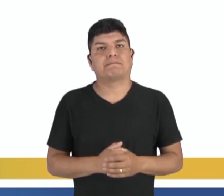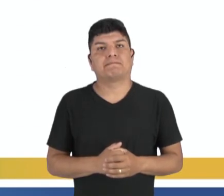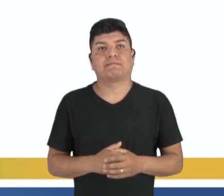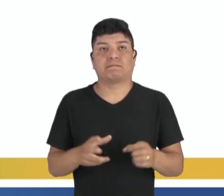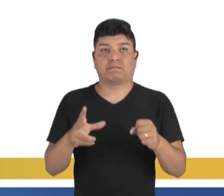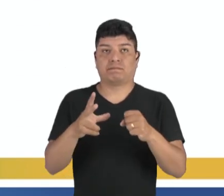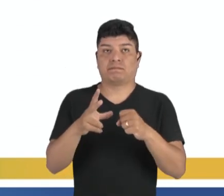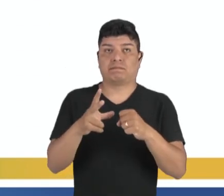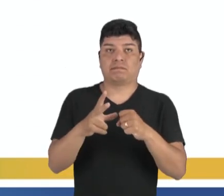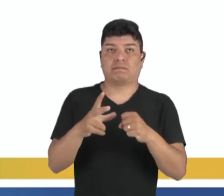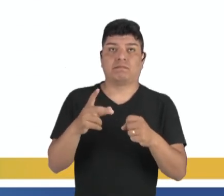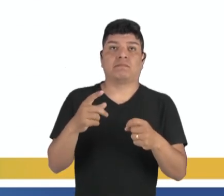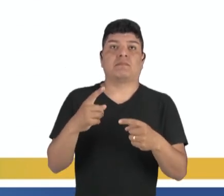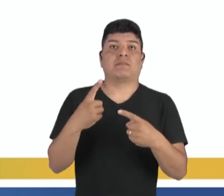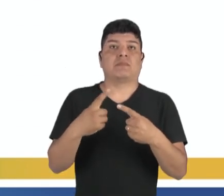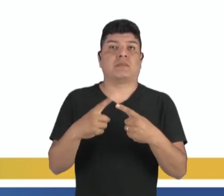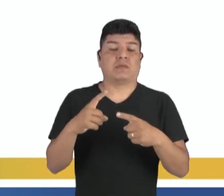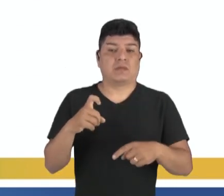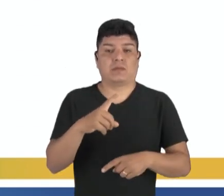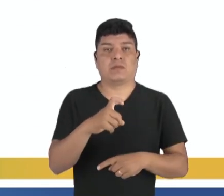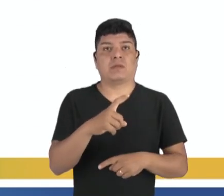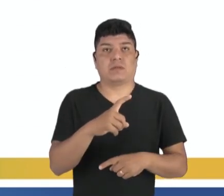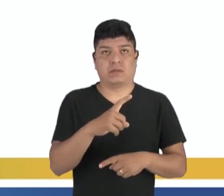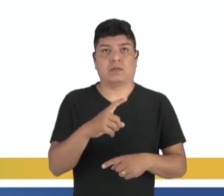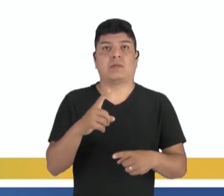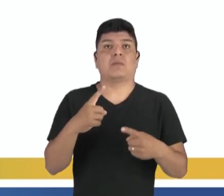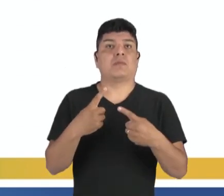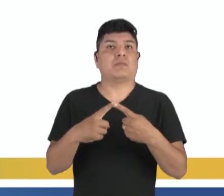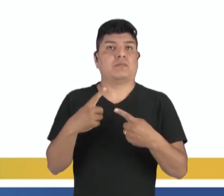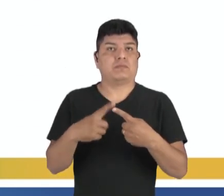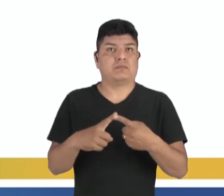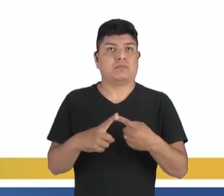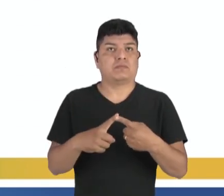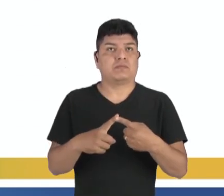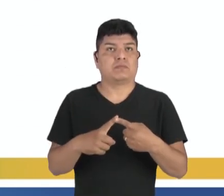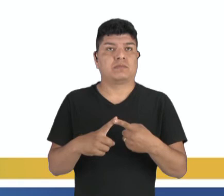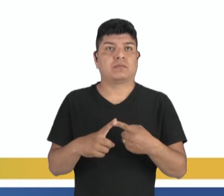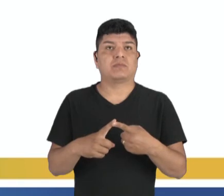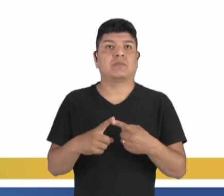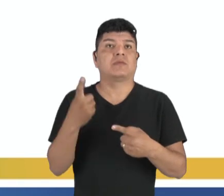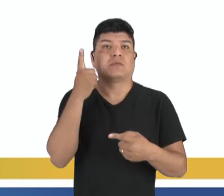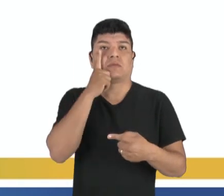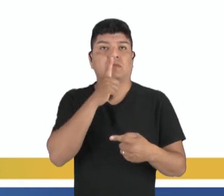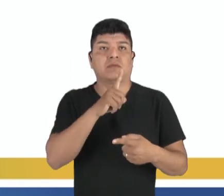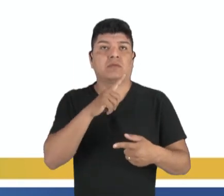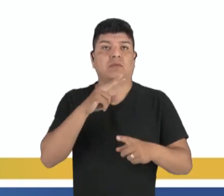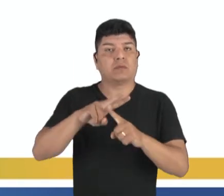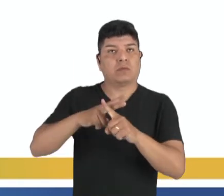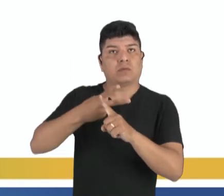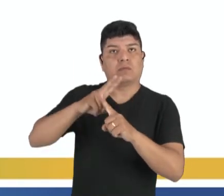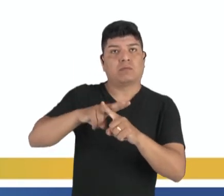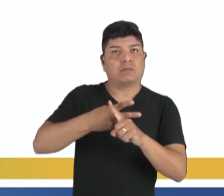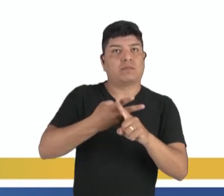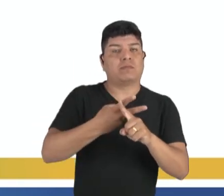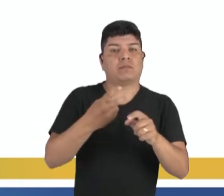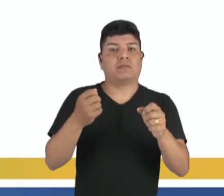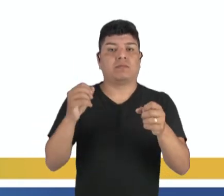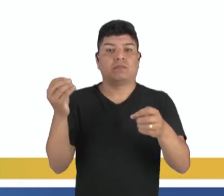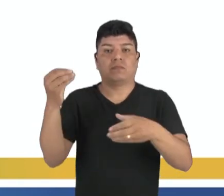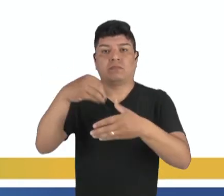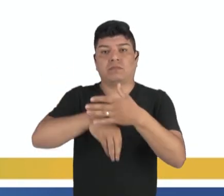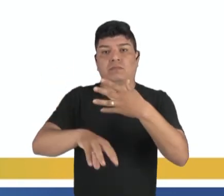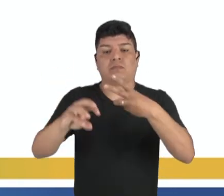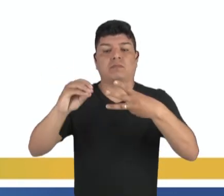Os vírus, gente, eles são chamados de parasitas intracelulares obrigatórios porque eles só conseguem se reproduzir se